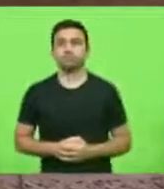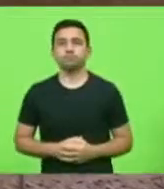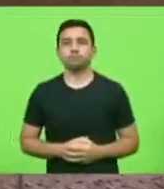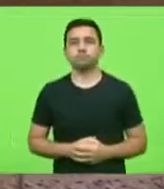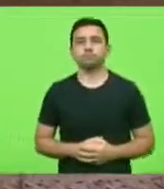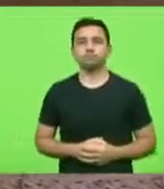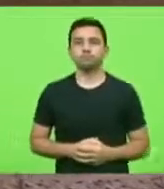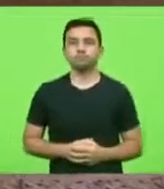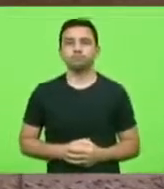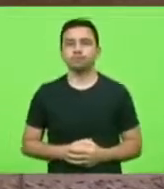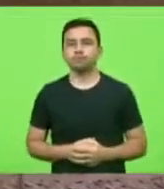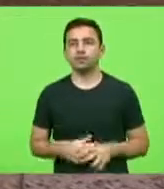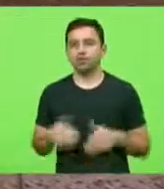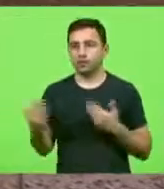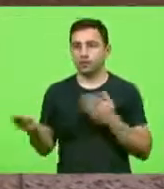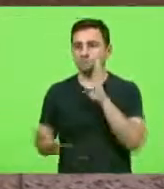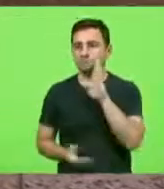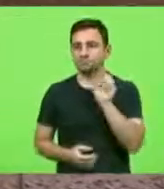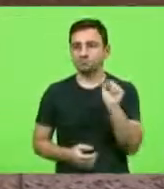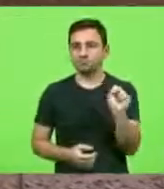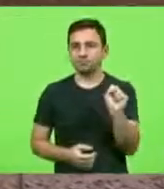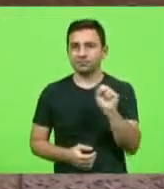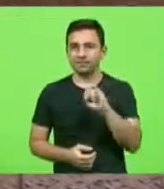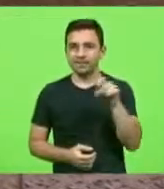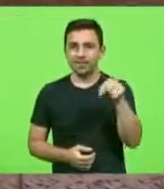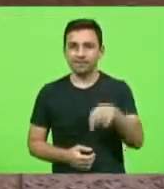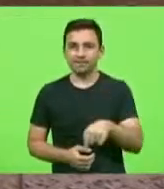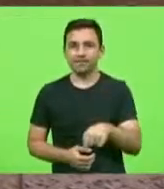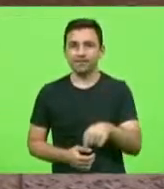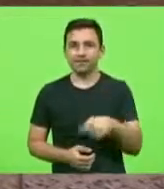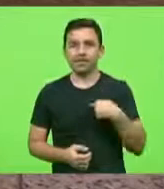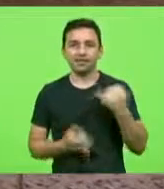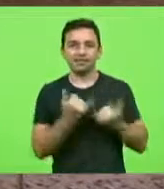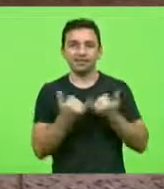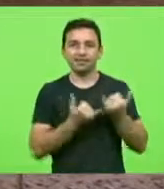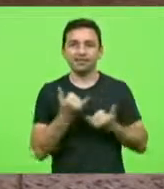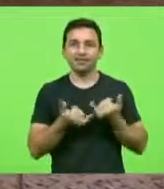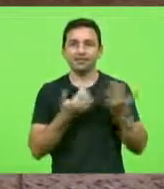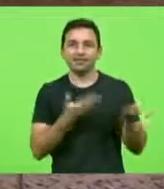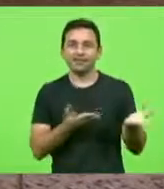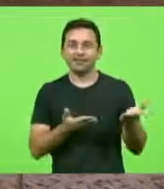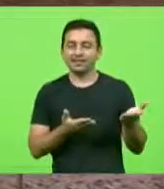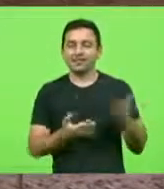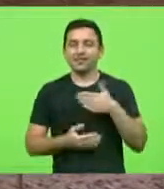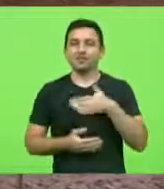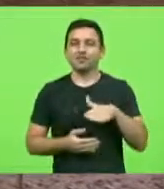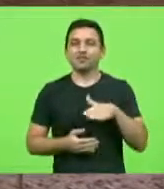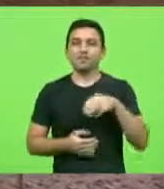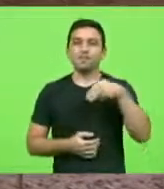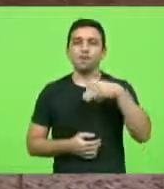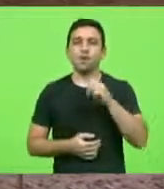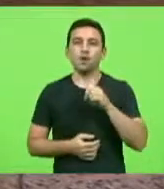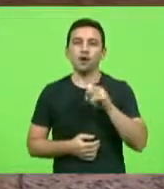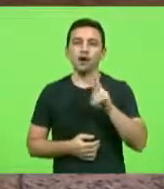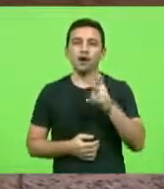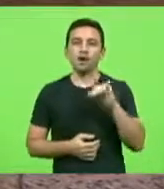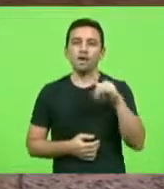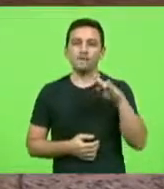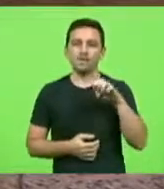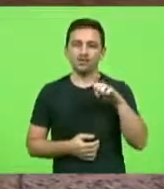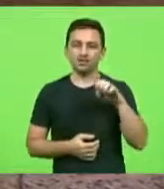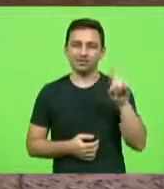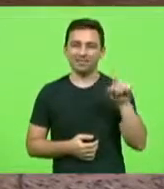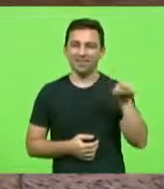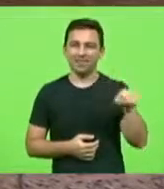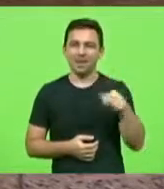Se o Bruno Souza estivesse aqui no parlamento, eu ia fazer uma brincadeira com ele, porque ele não é muito fã do Mohamed Yunus, o banqueiro dos